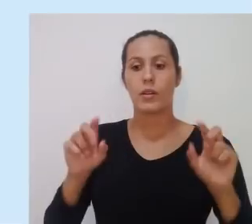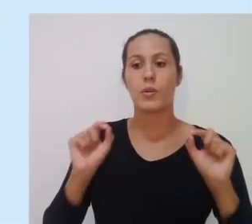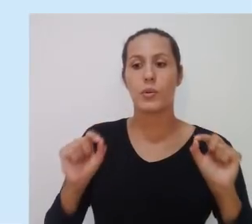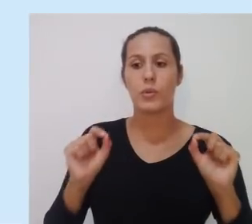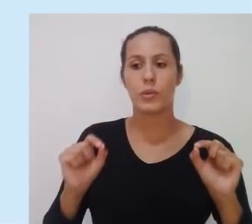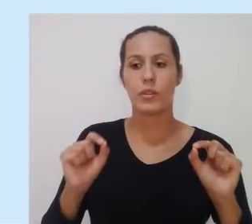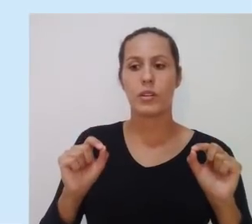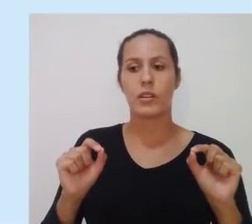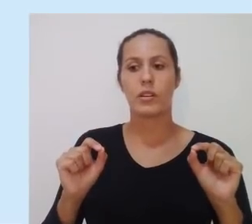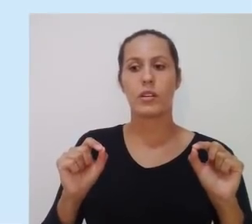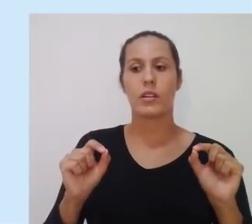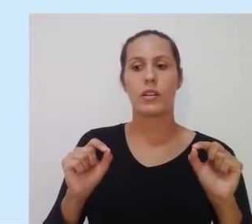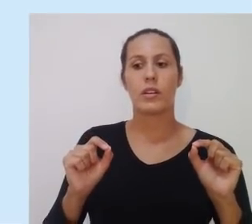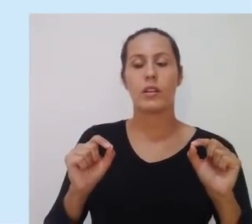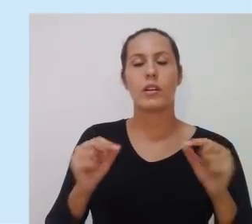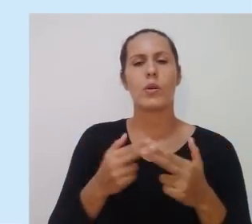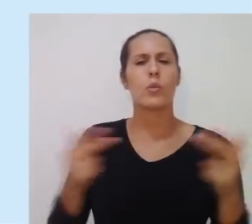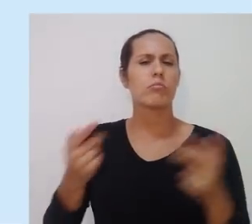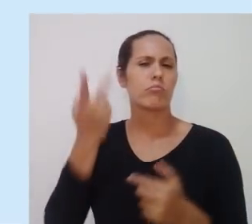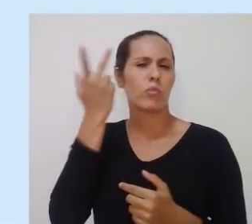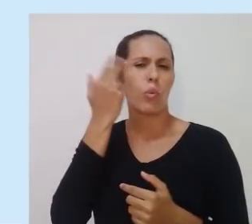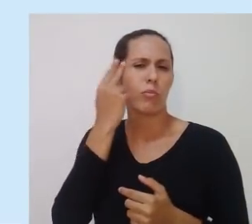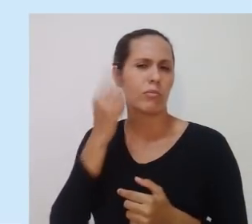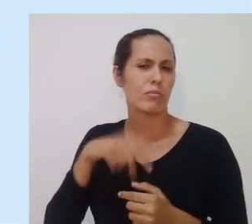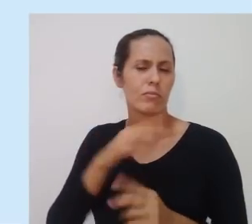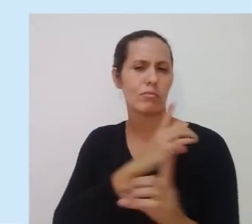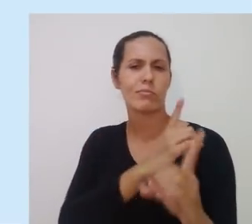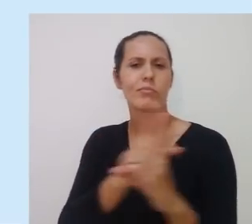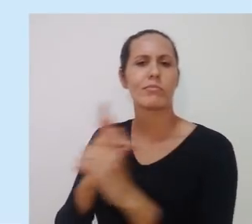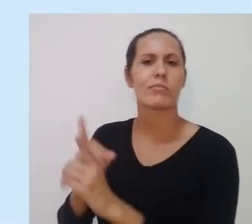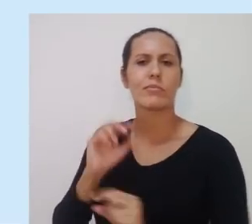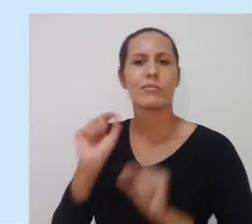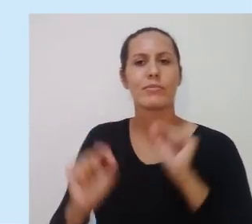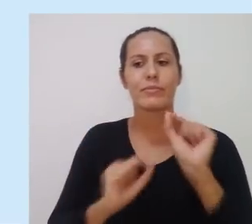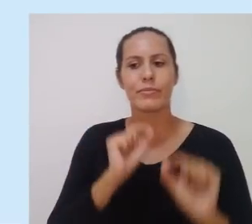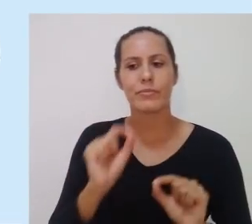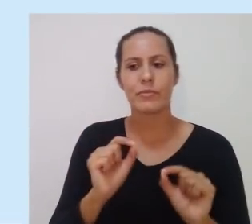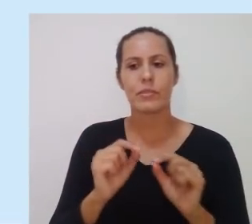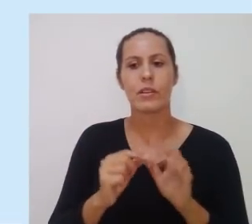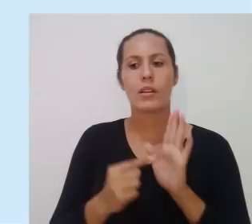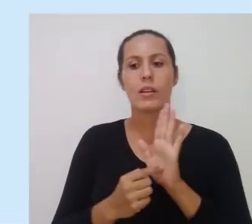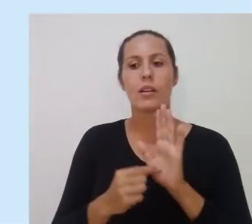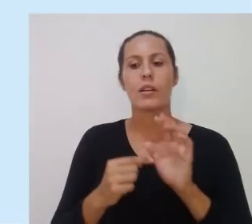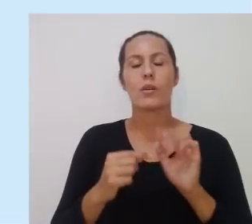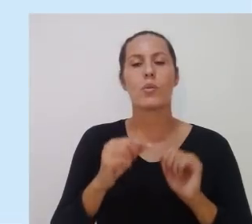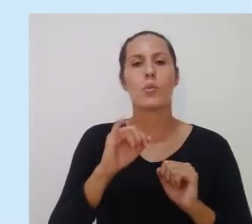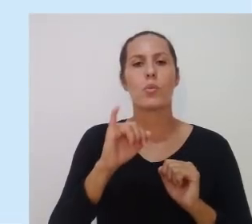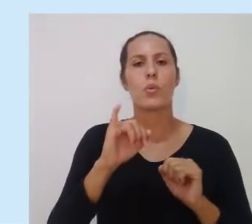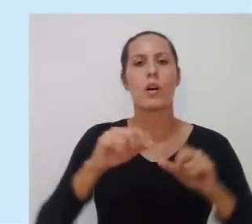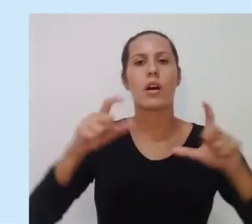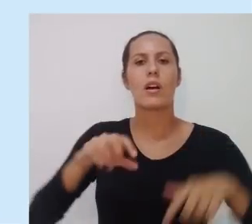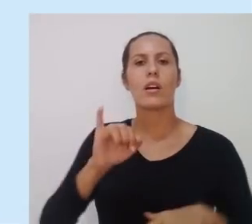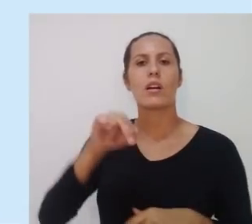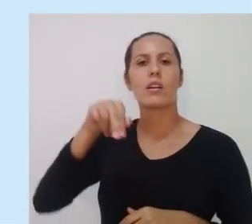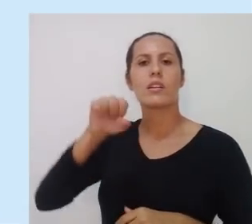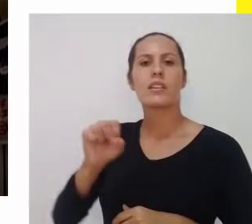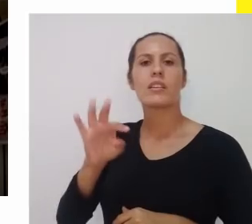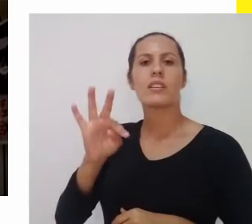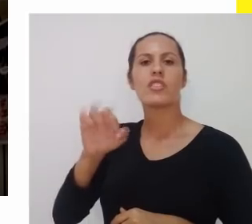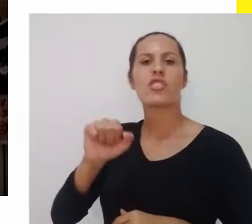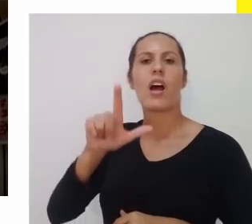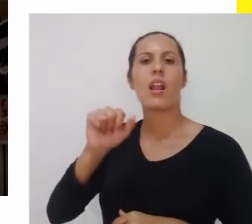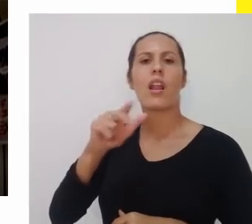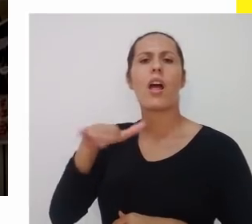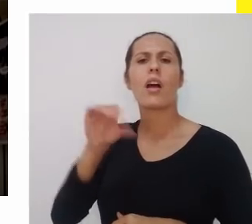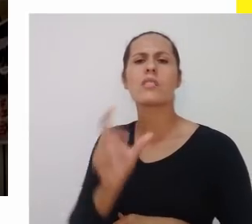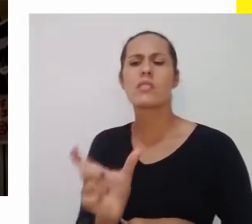que é importante para nós, que é a instalação. Muito típica, muito comum nos dias de hoje. Já começo mostrando uma imagem de